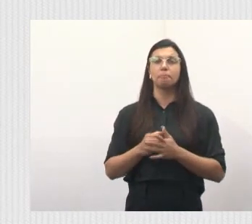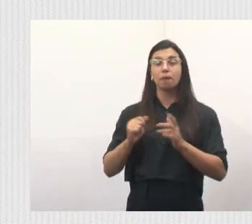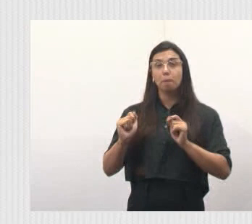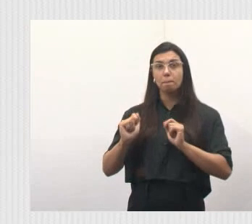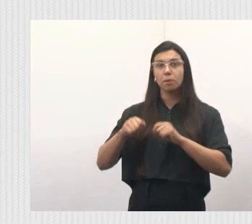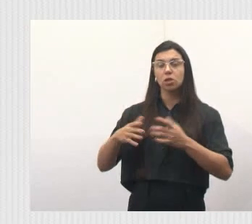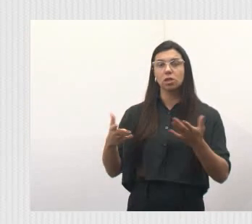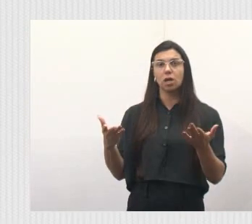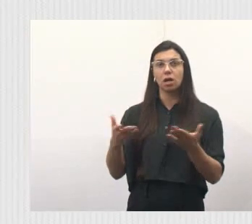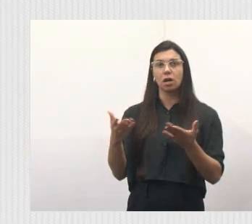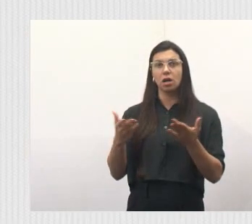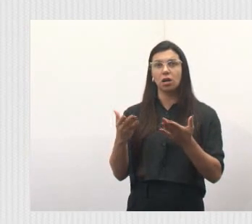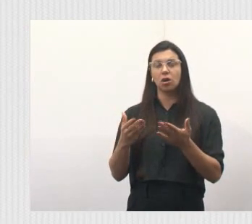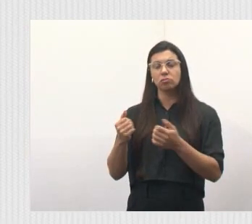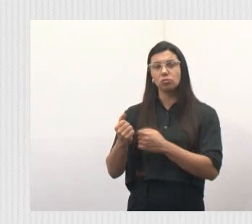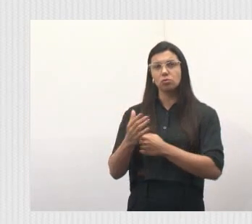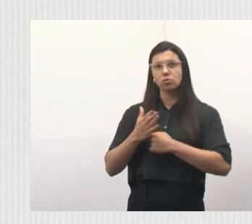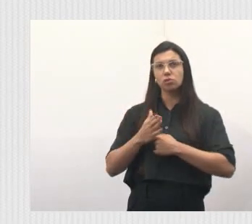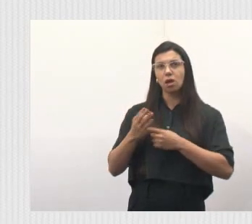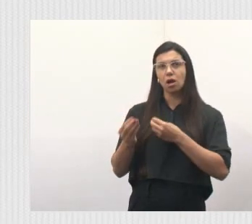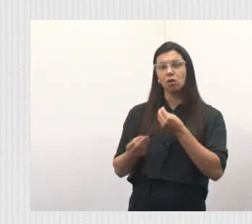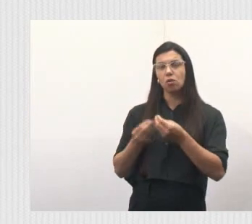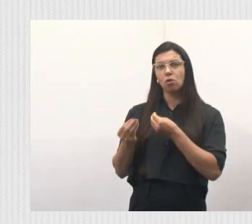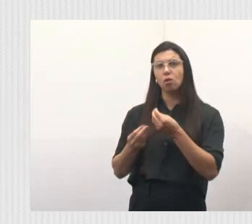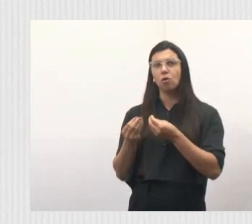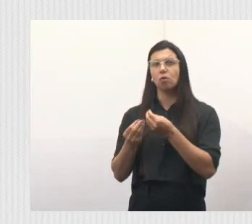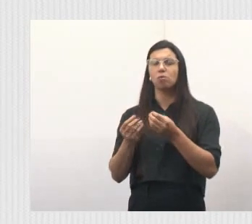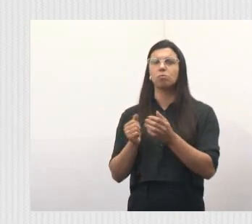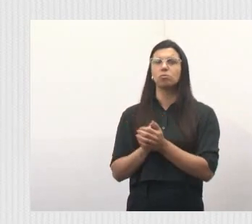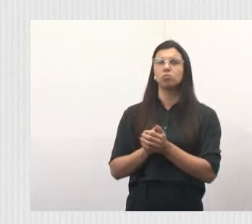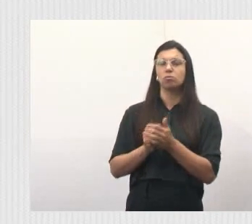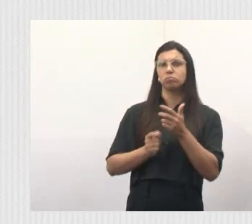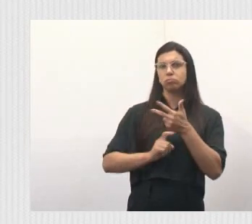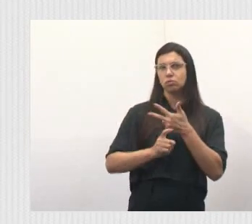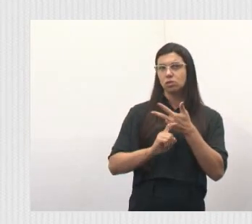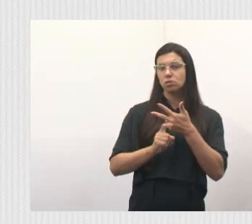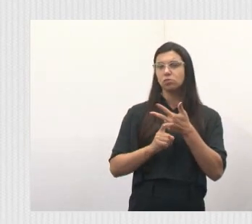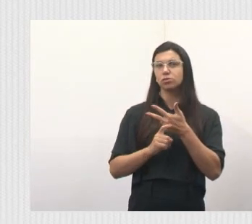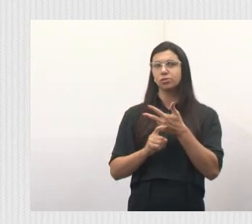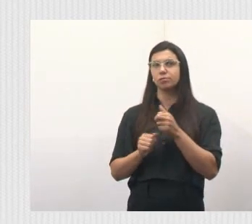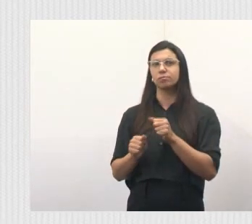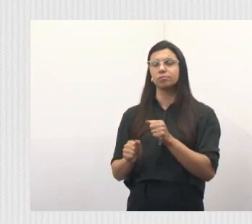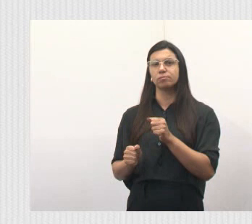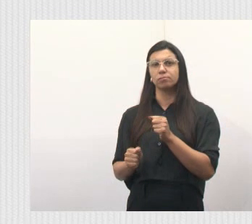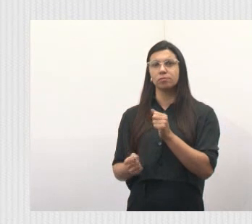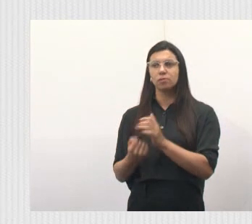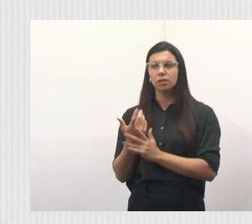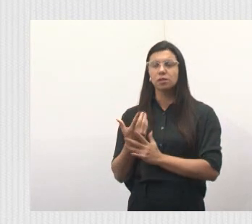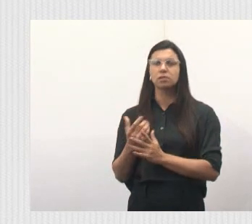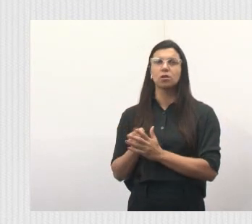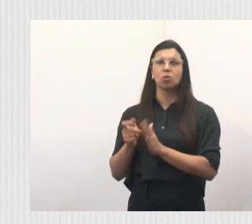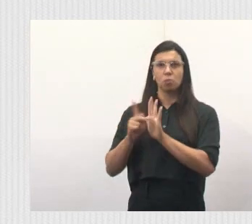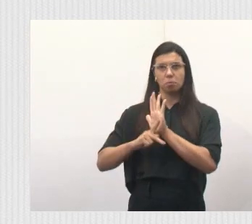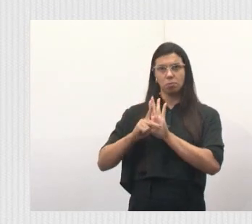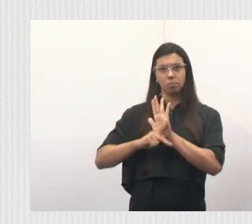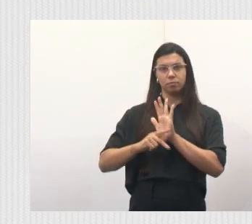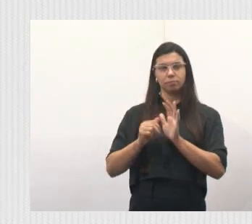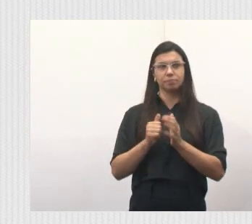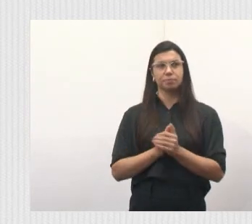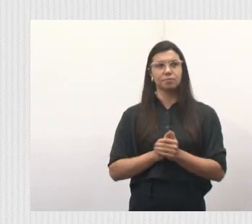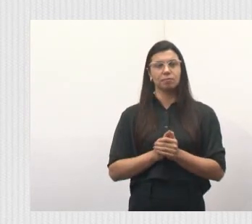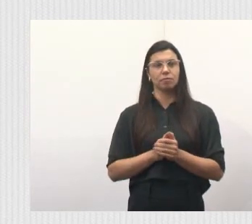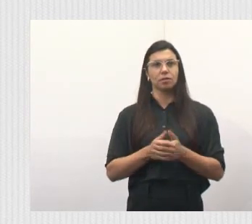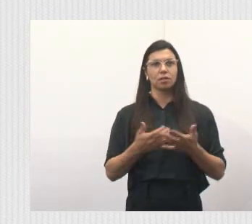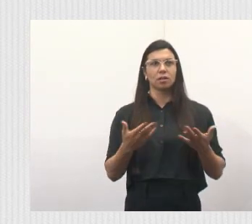possa nos ajudar com relação a essa demanda do Executivo. Tá ok? Então, vamos lá,